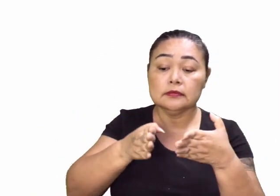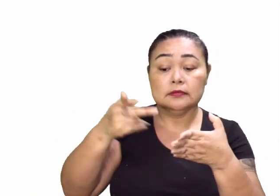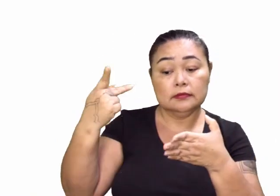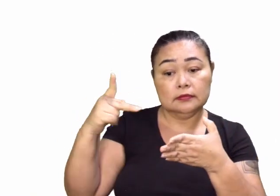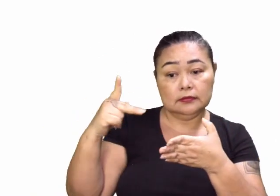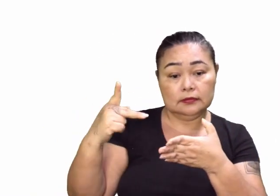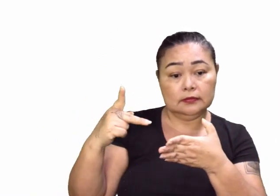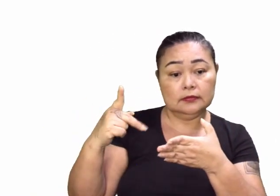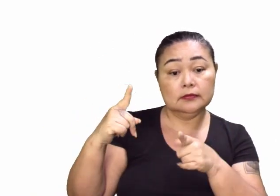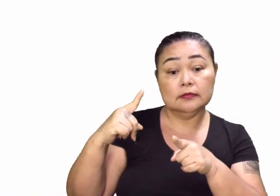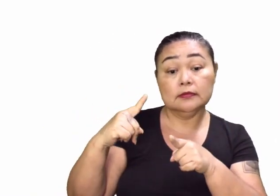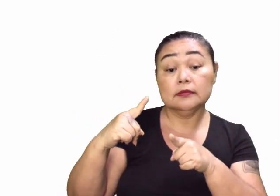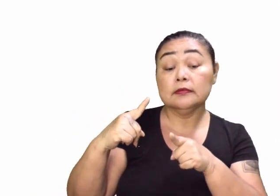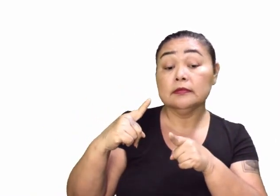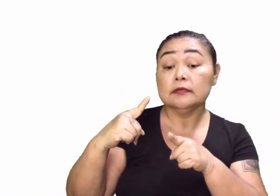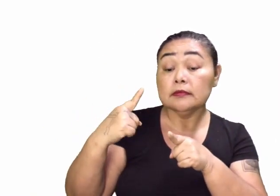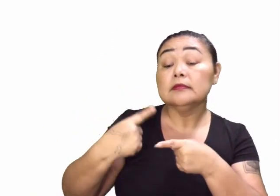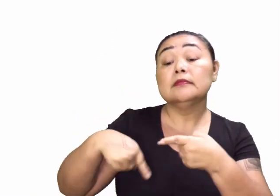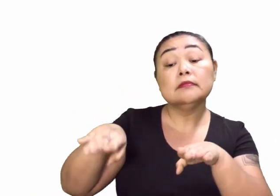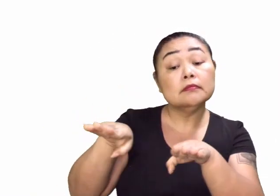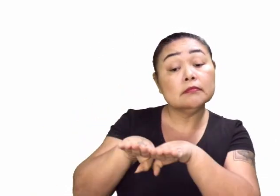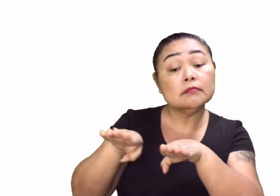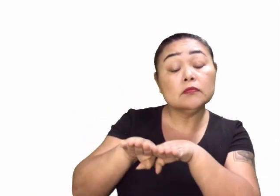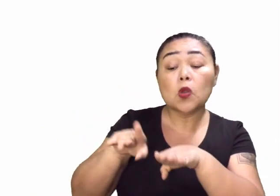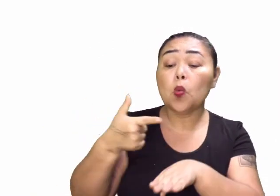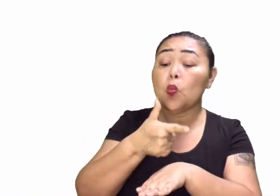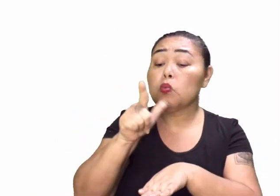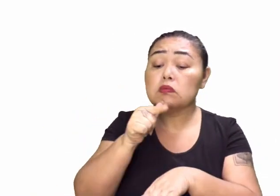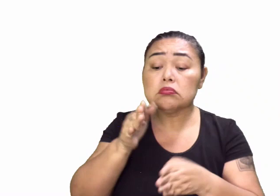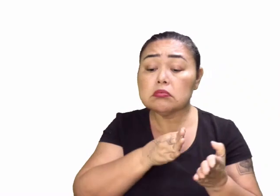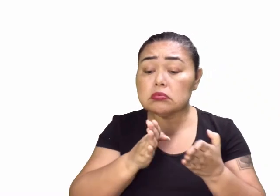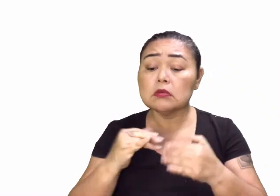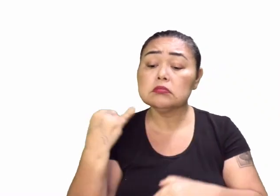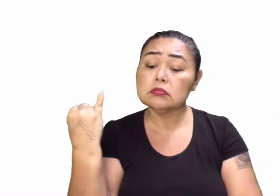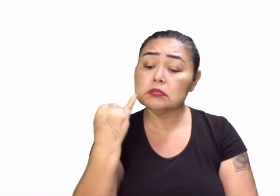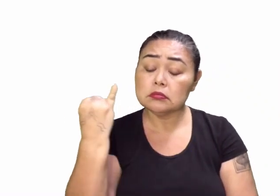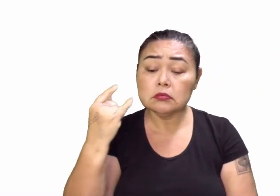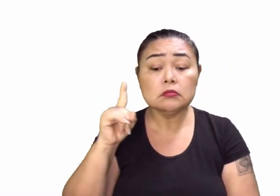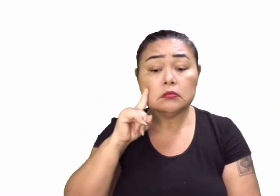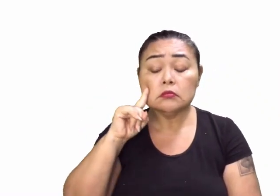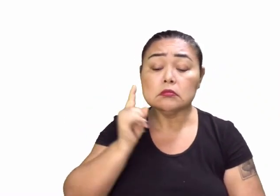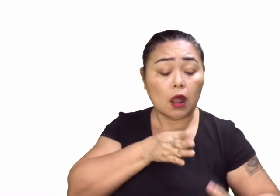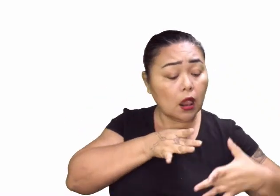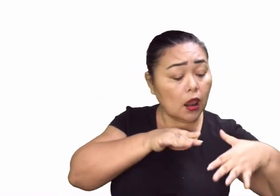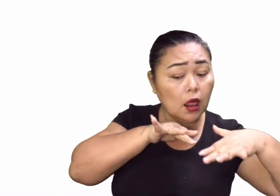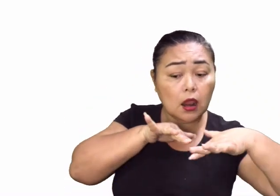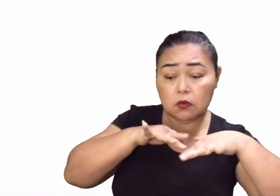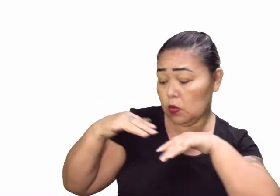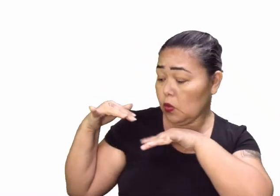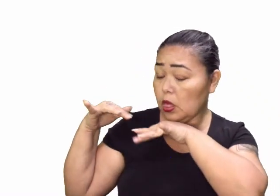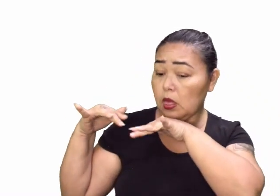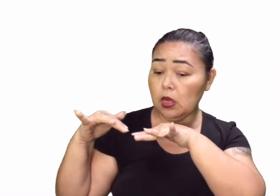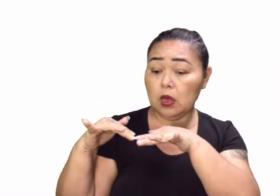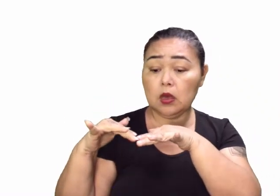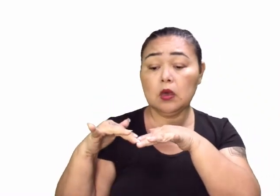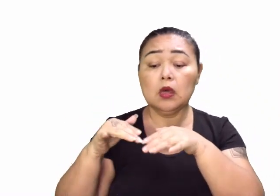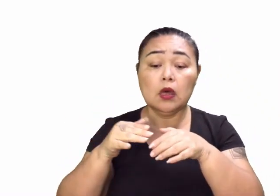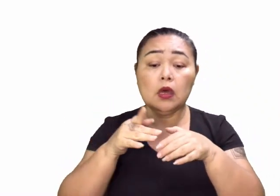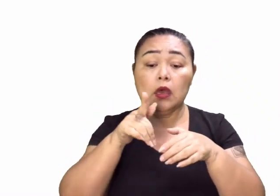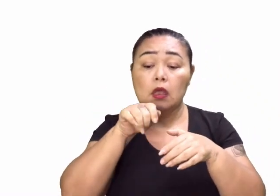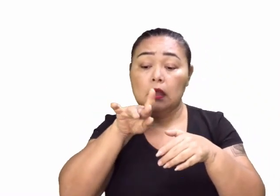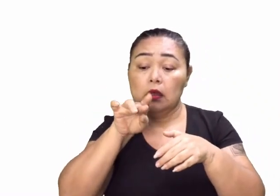desta bacia. Também, existem outros rios importantes, que são os seus afluentes, como o Rio